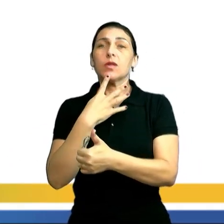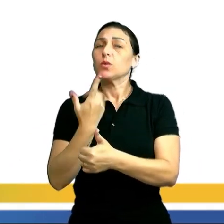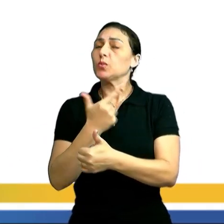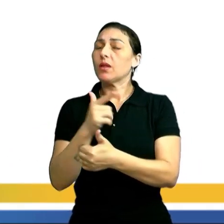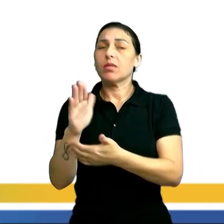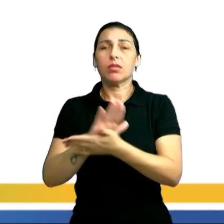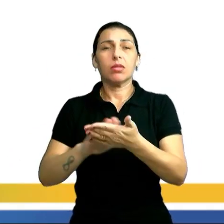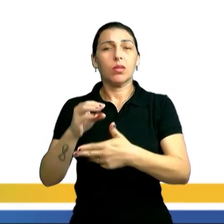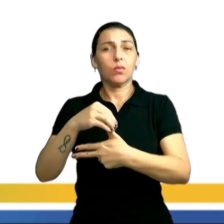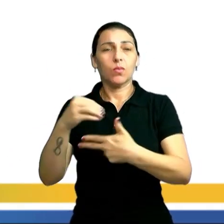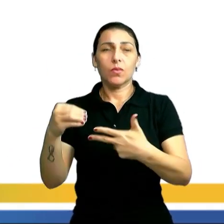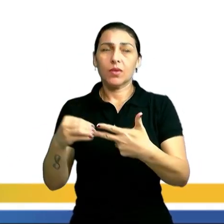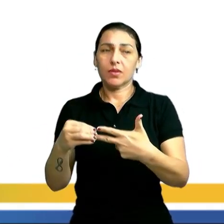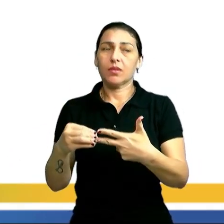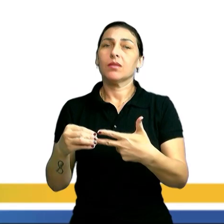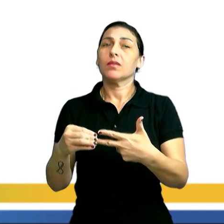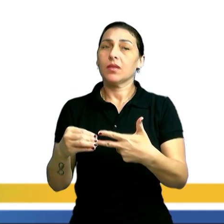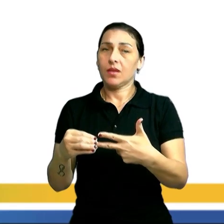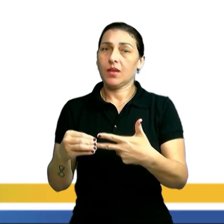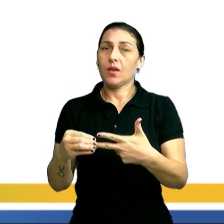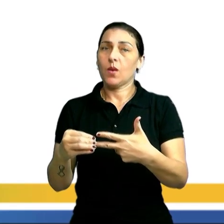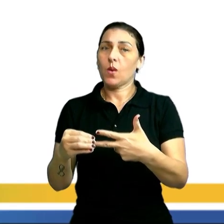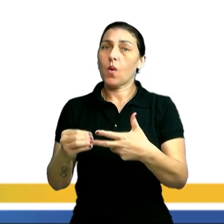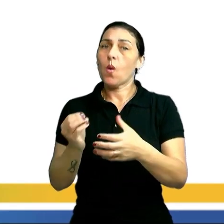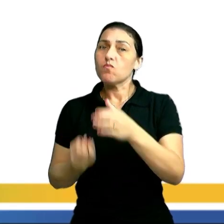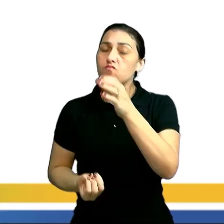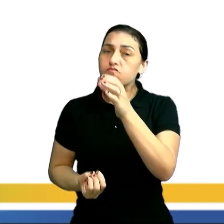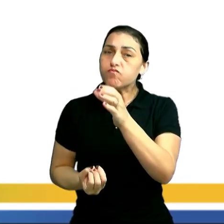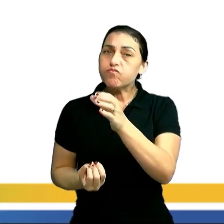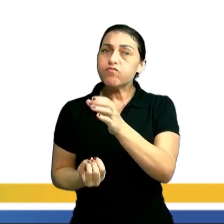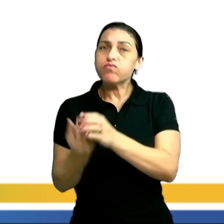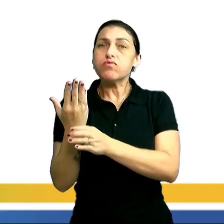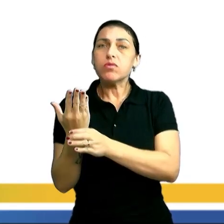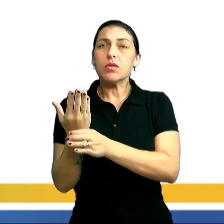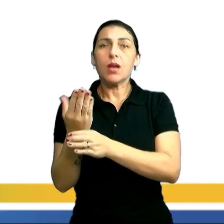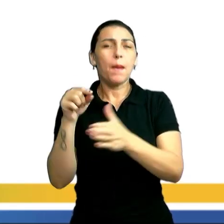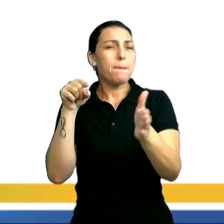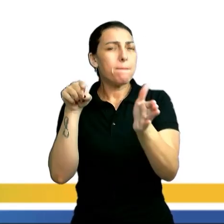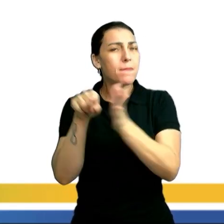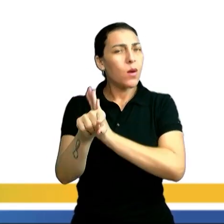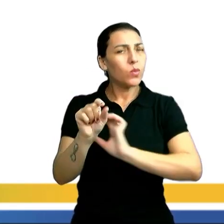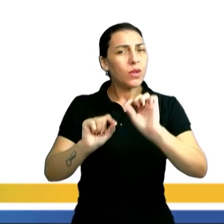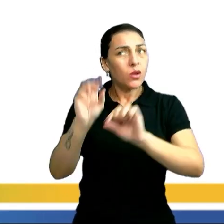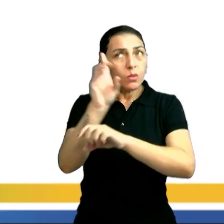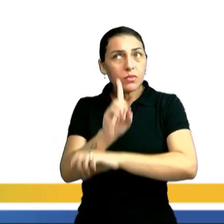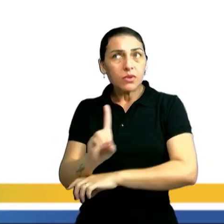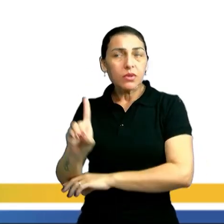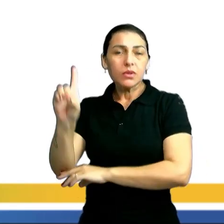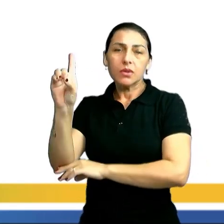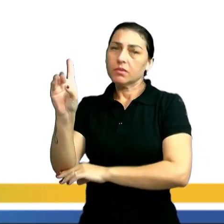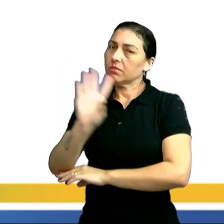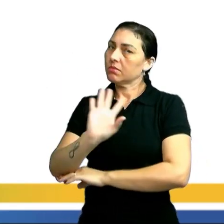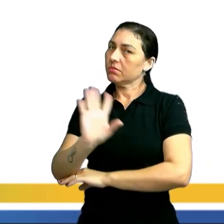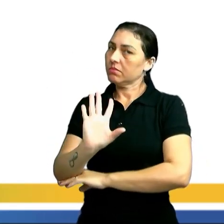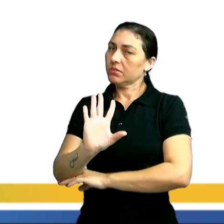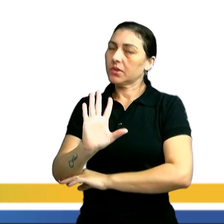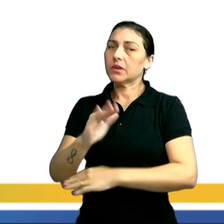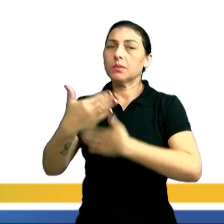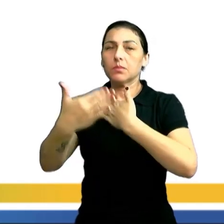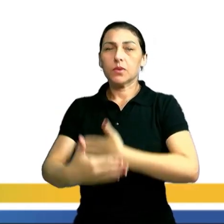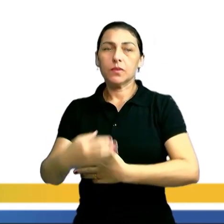no Enem de jeito nenhum, é sobre o criacionismo. Ninguém vai te perguntar sobre Deus na prova do